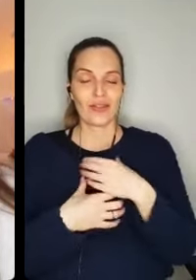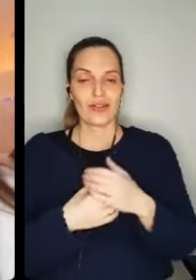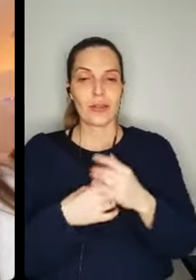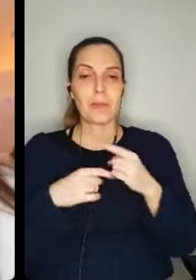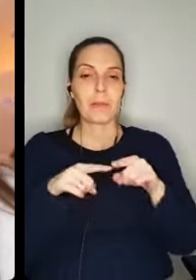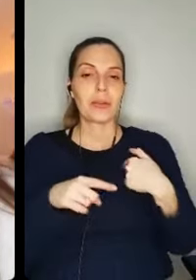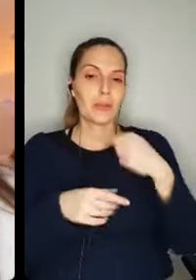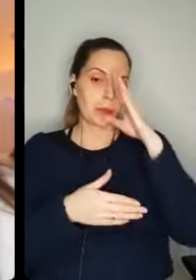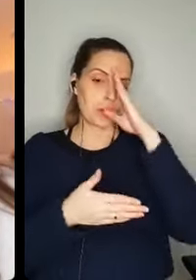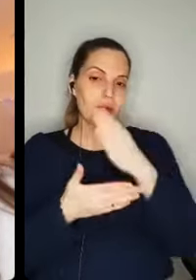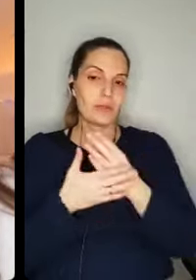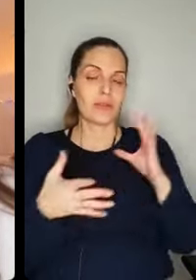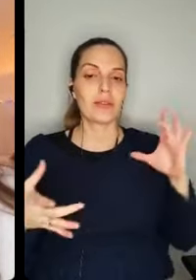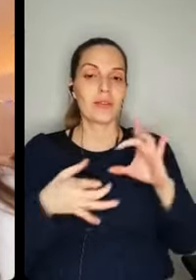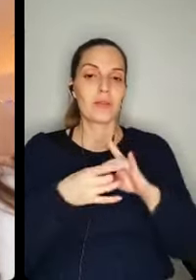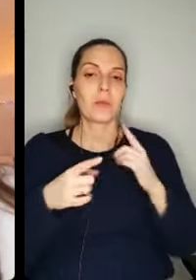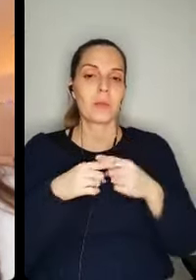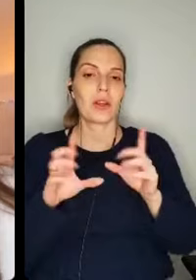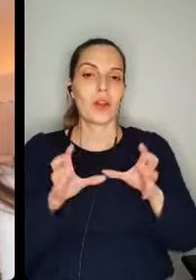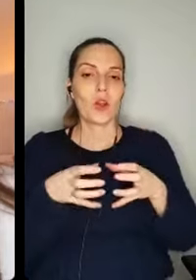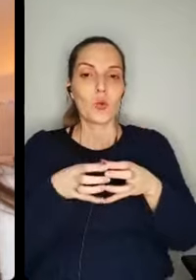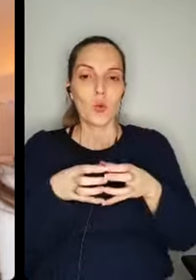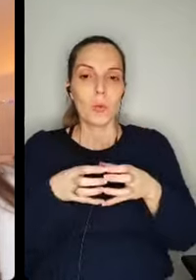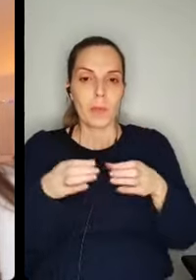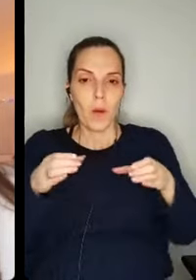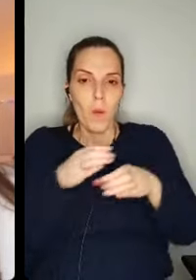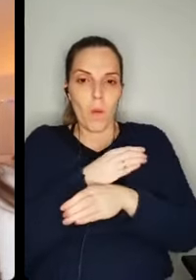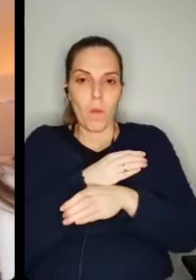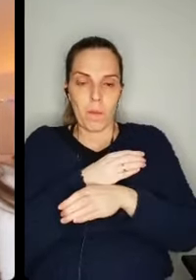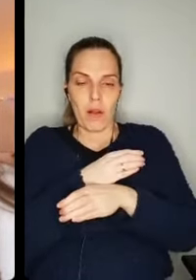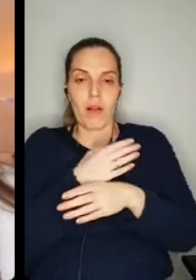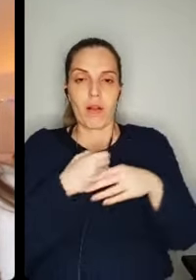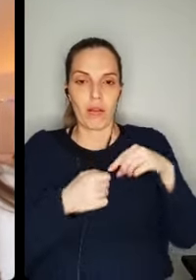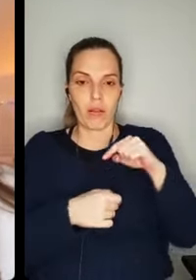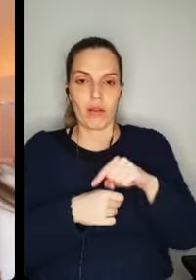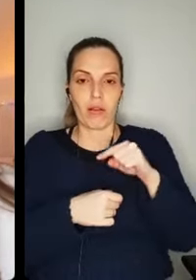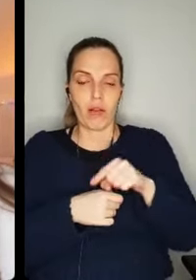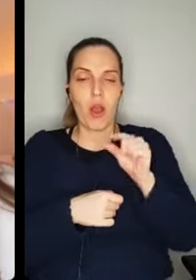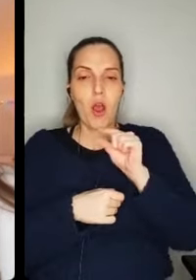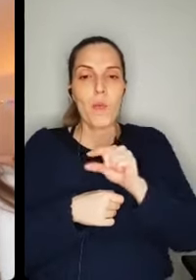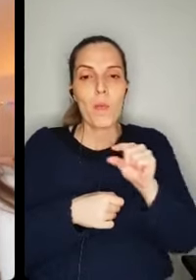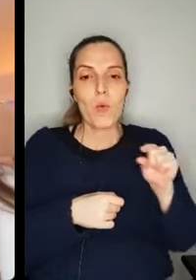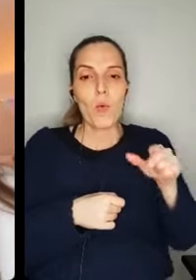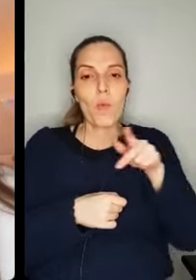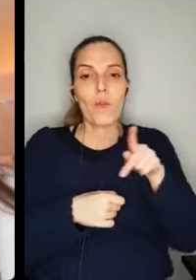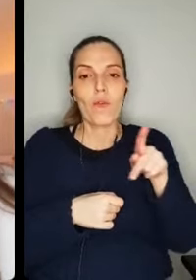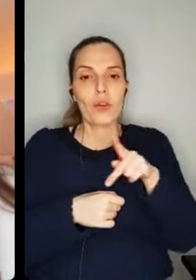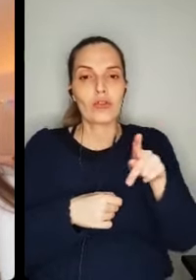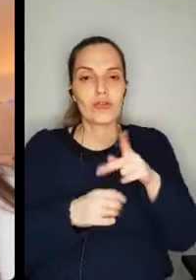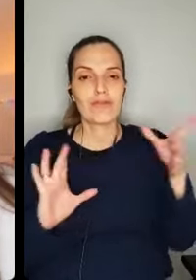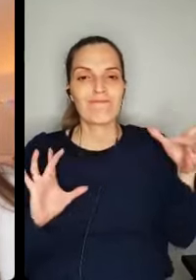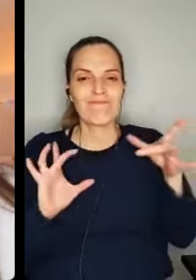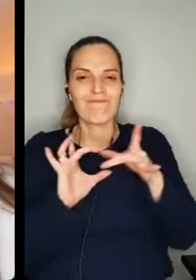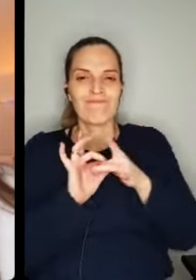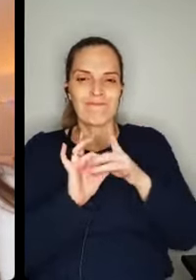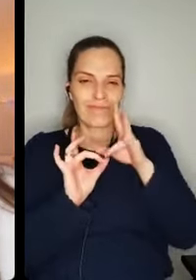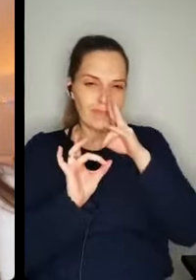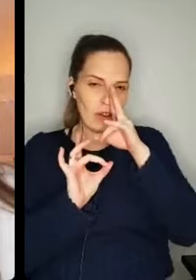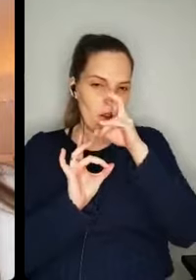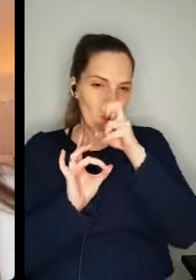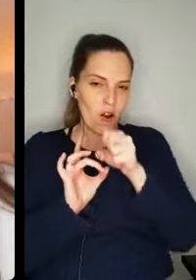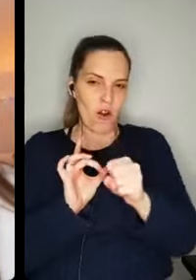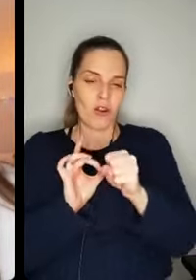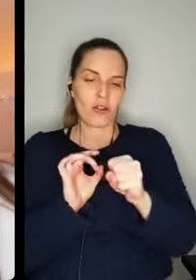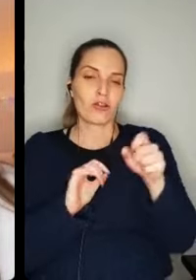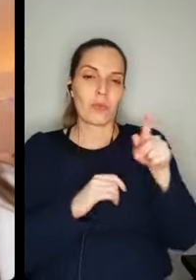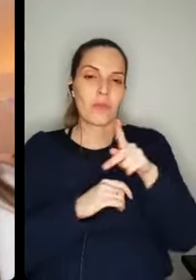que o vínculo, por essa questão de ser turma fechada e por ser poucos professores, ele se torna muito forte, assim, como eu falei, os professores estão